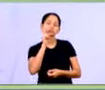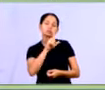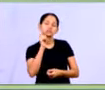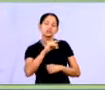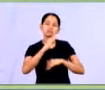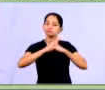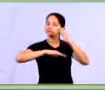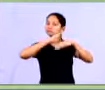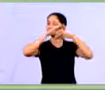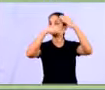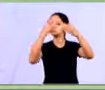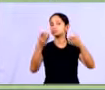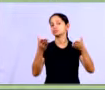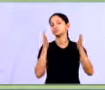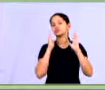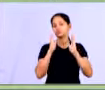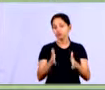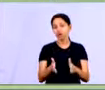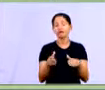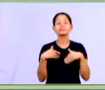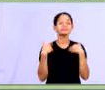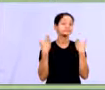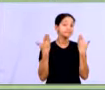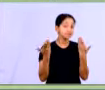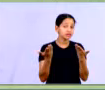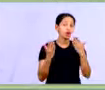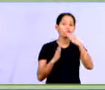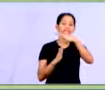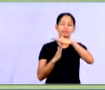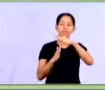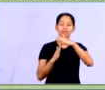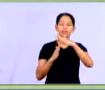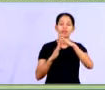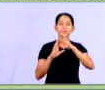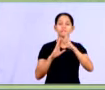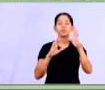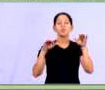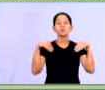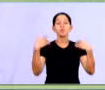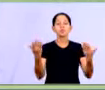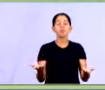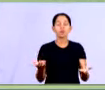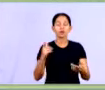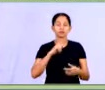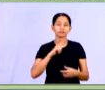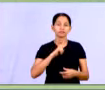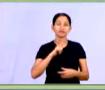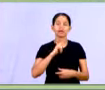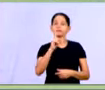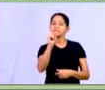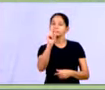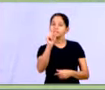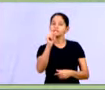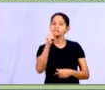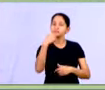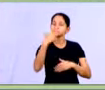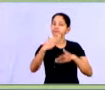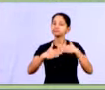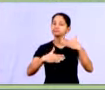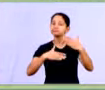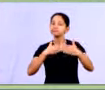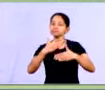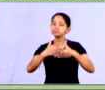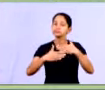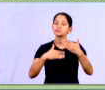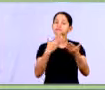o investimento? Ou seja, em quanto tempo vai passar a ter receitas líquidas,